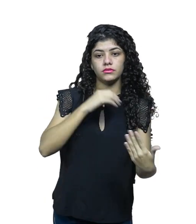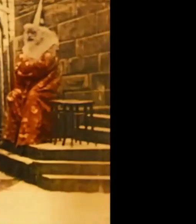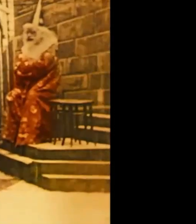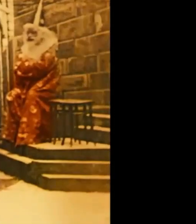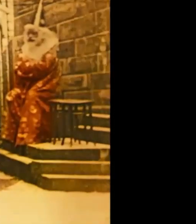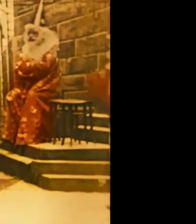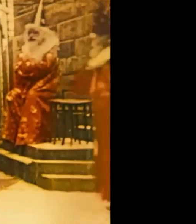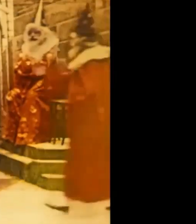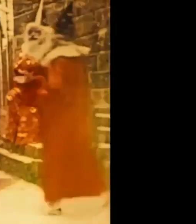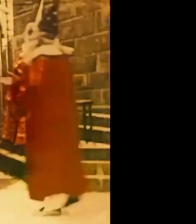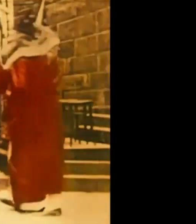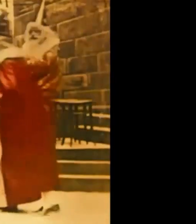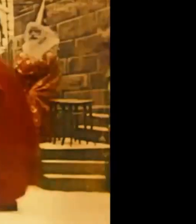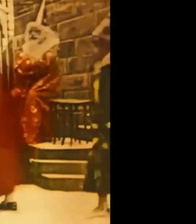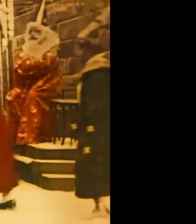apenas.